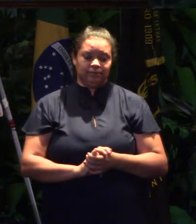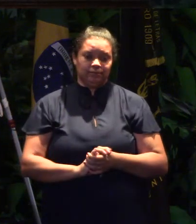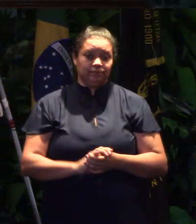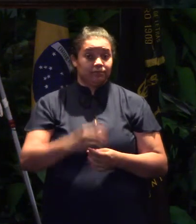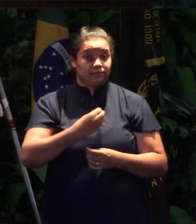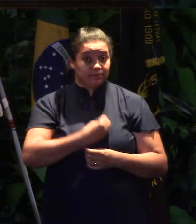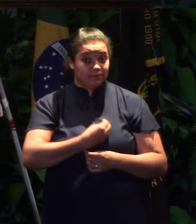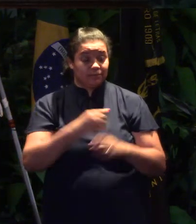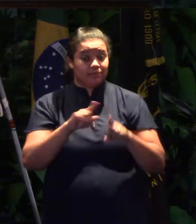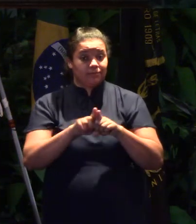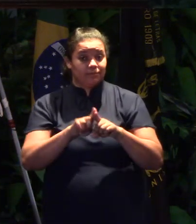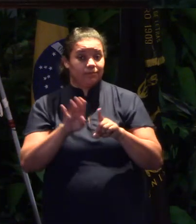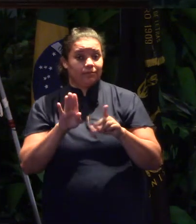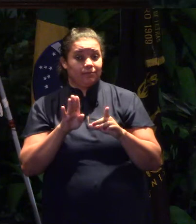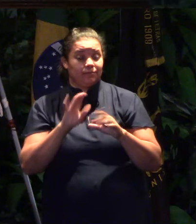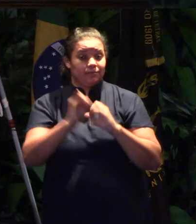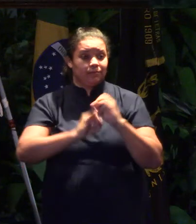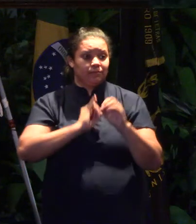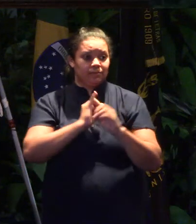presenciais e virtuais.